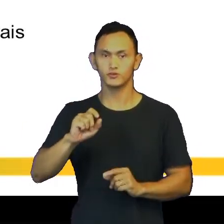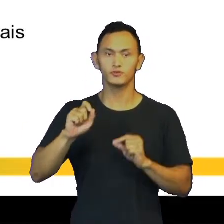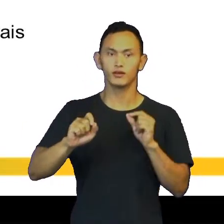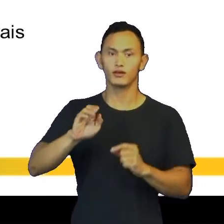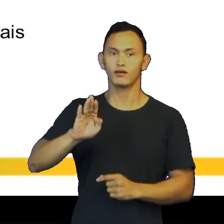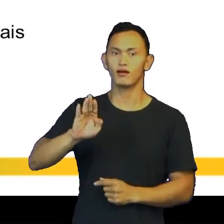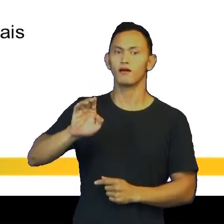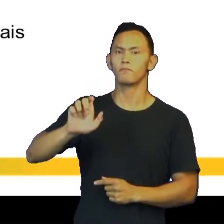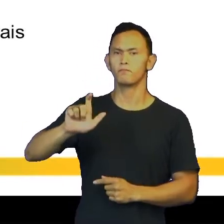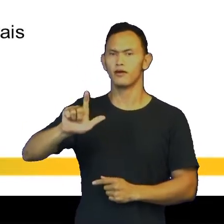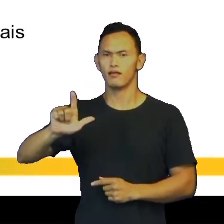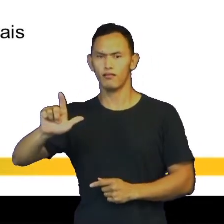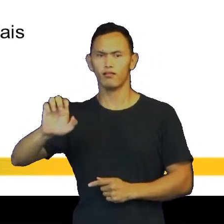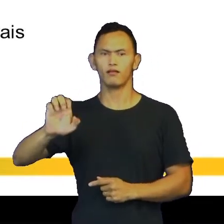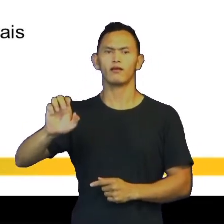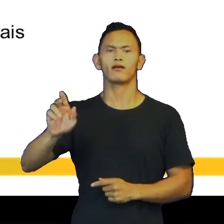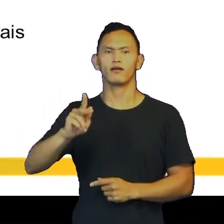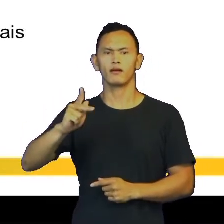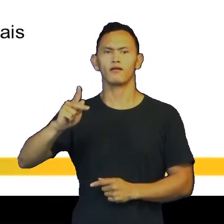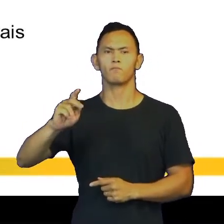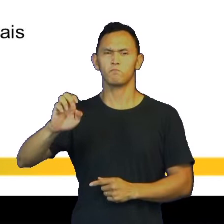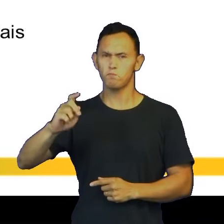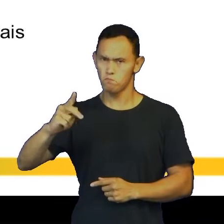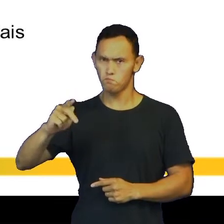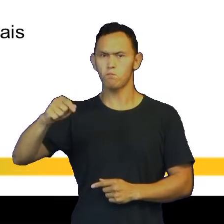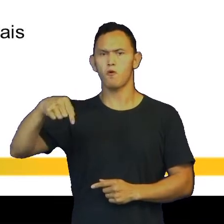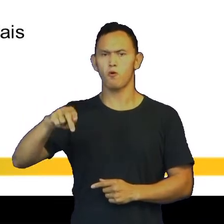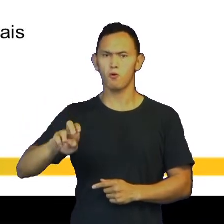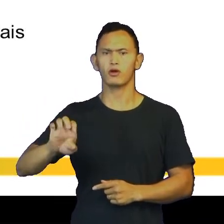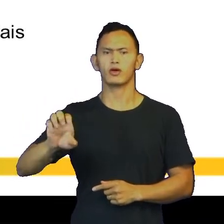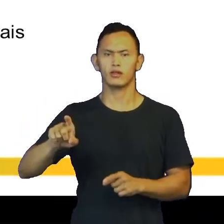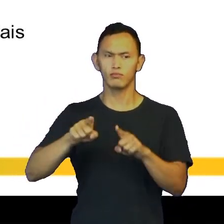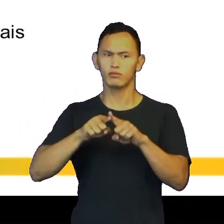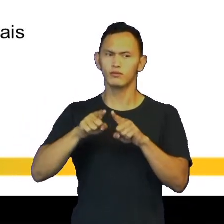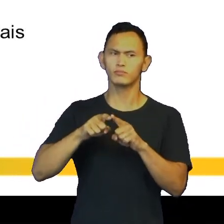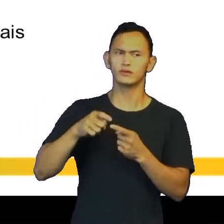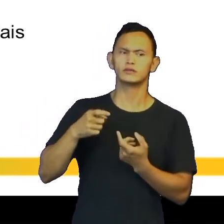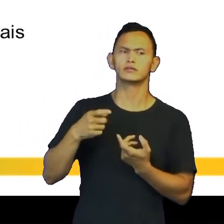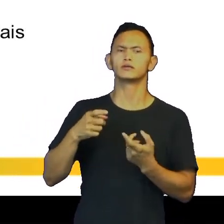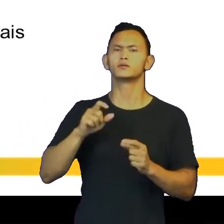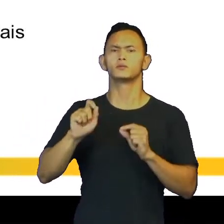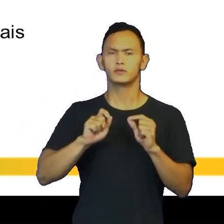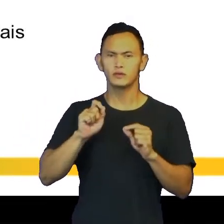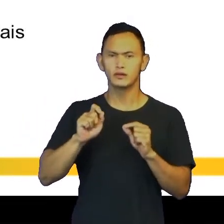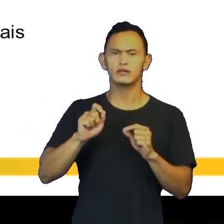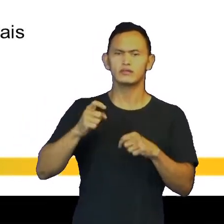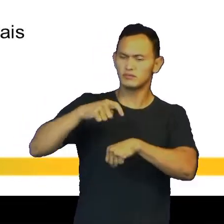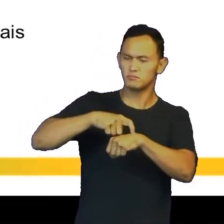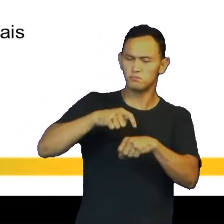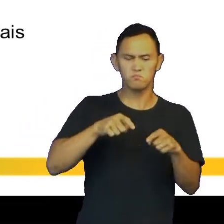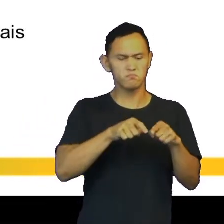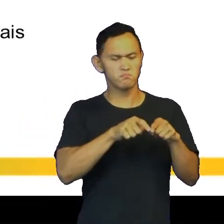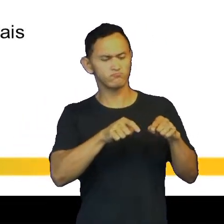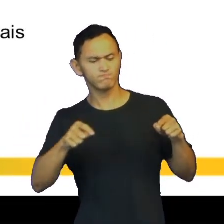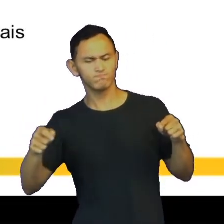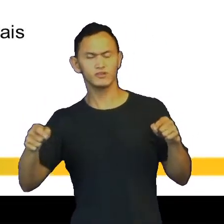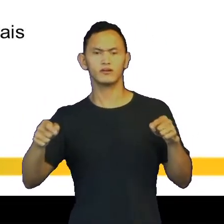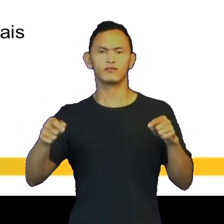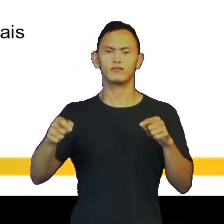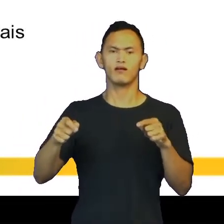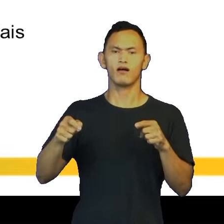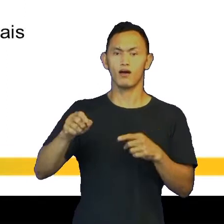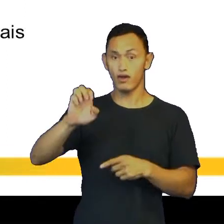Belle Époque, que é uma expressão francesa, para bela época, usada para designar esse período de euforia e otimismo na Europa